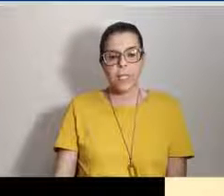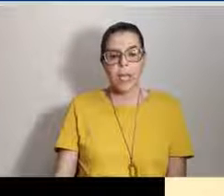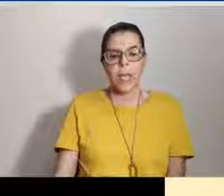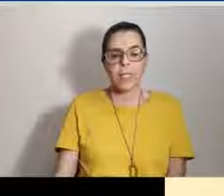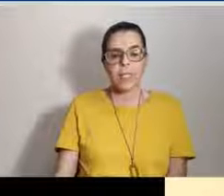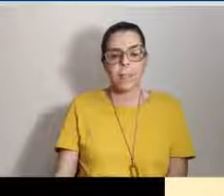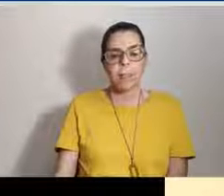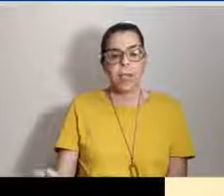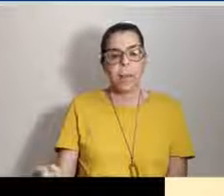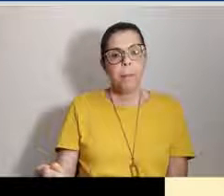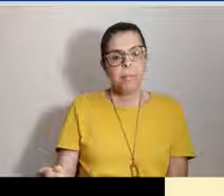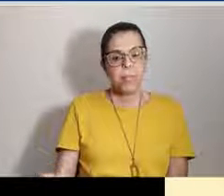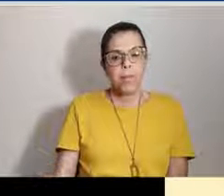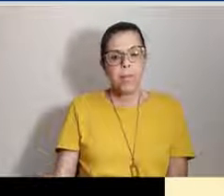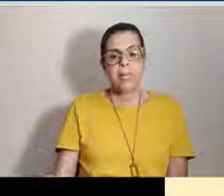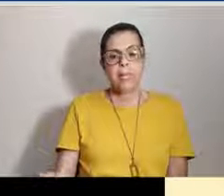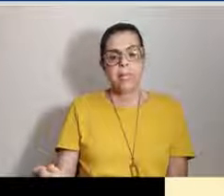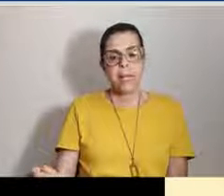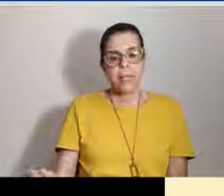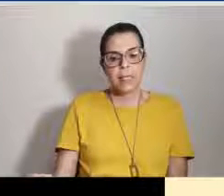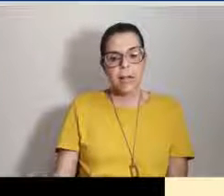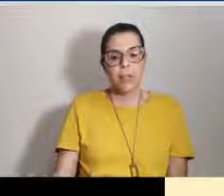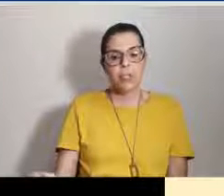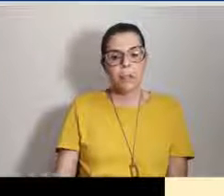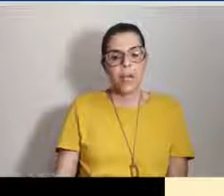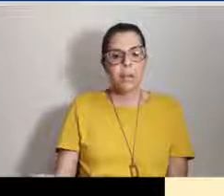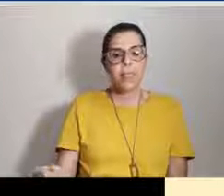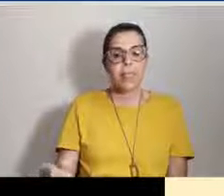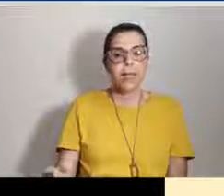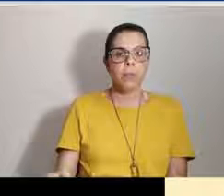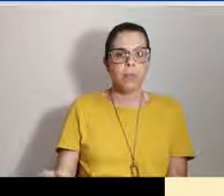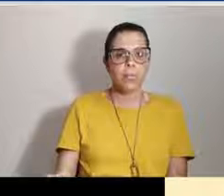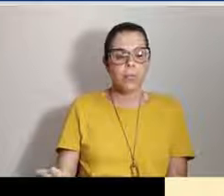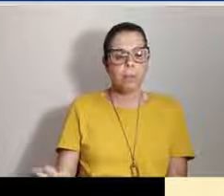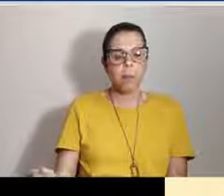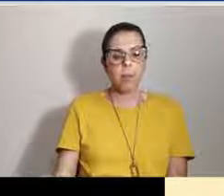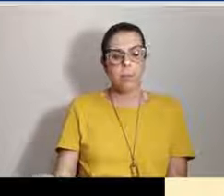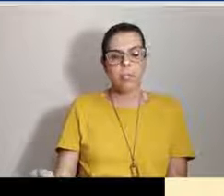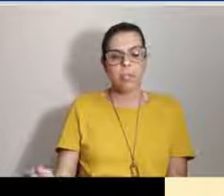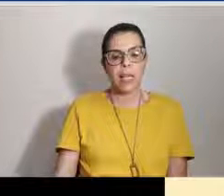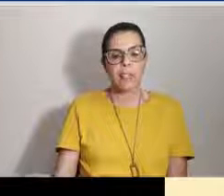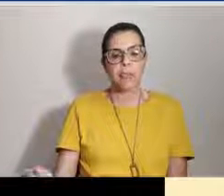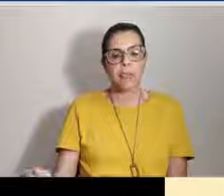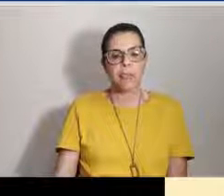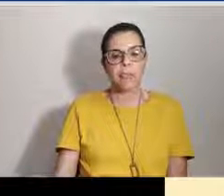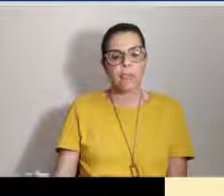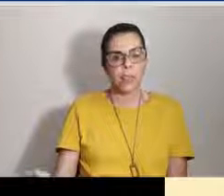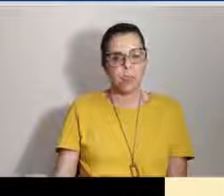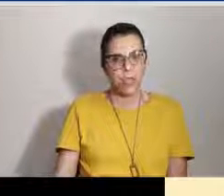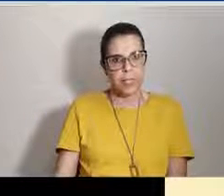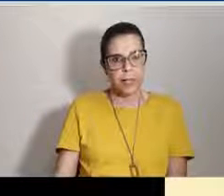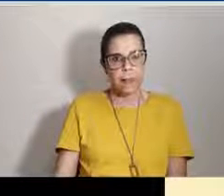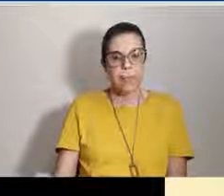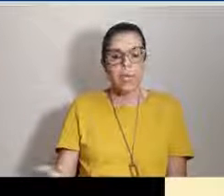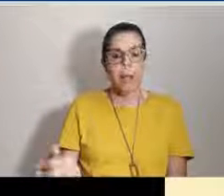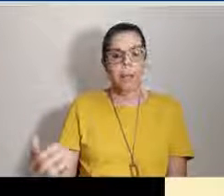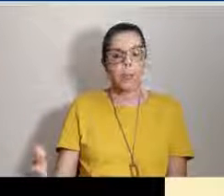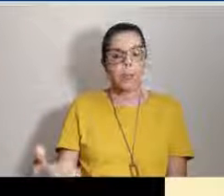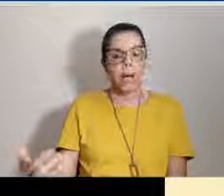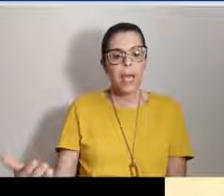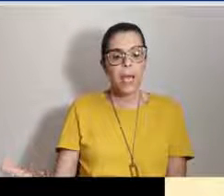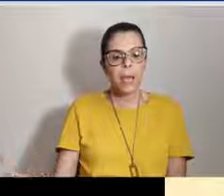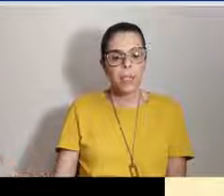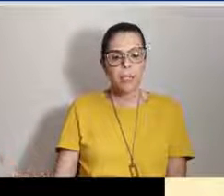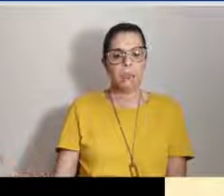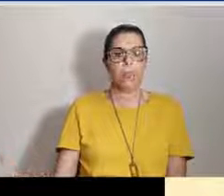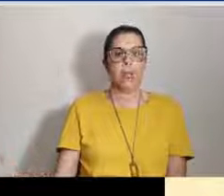grupo de discentes pesquisa, seleção de memes que traduzissem problemas didáticos no ensino de física. E